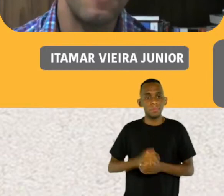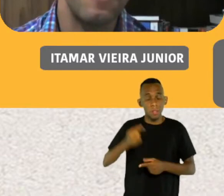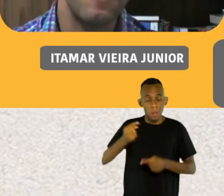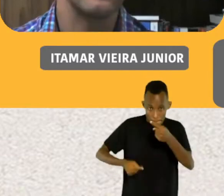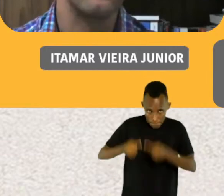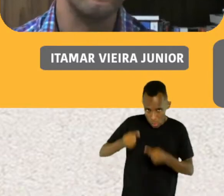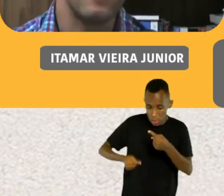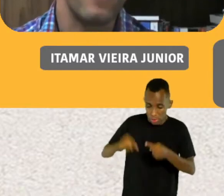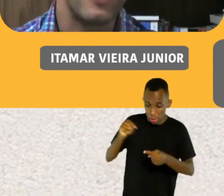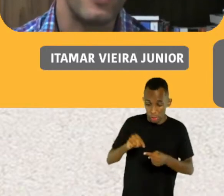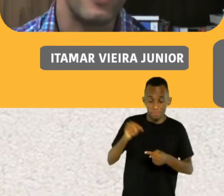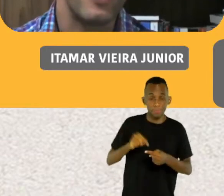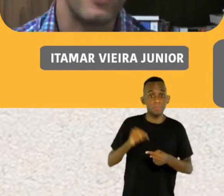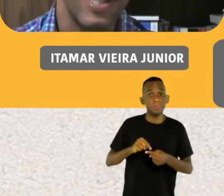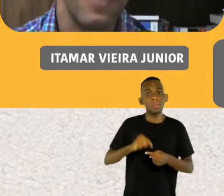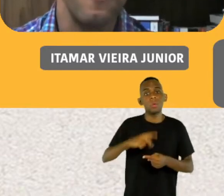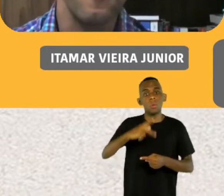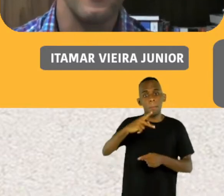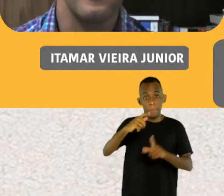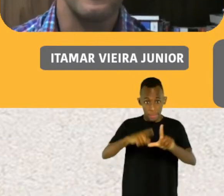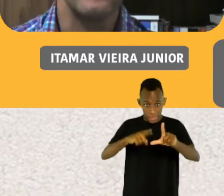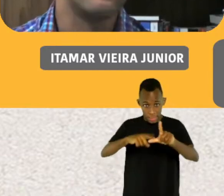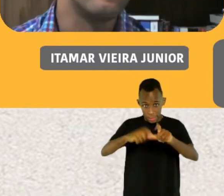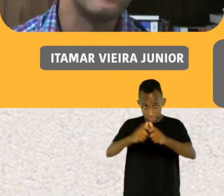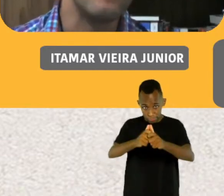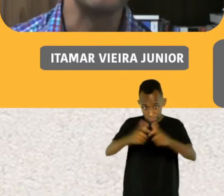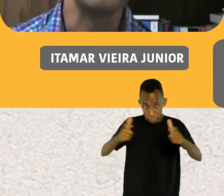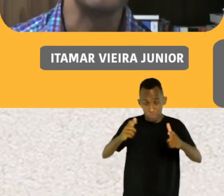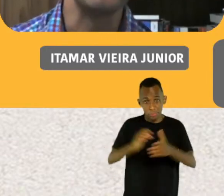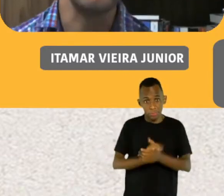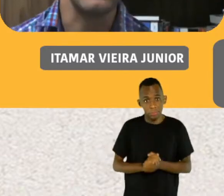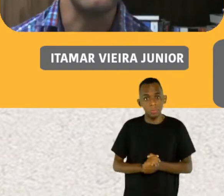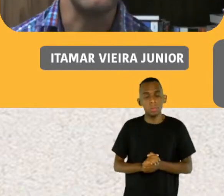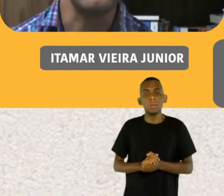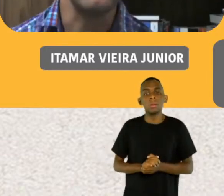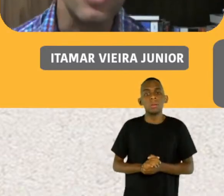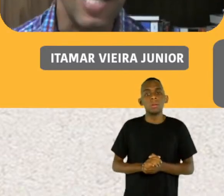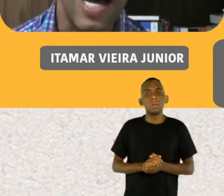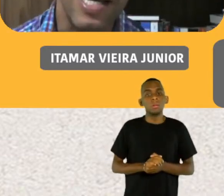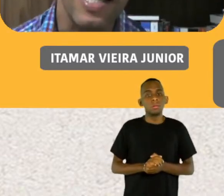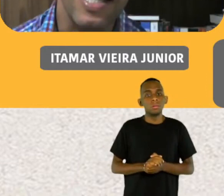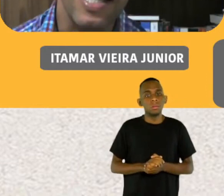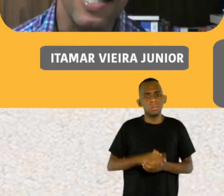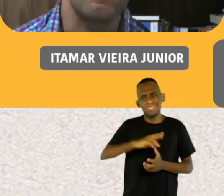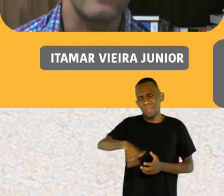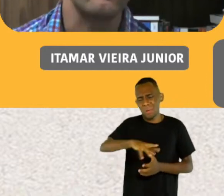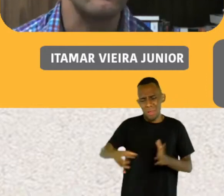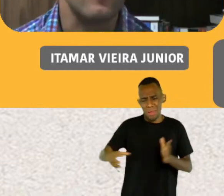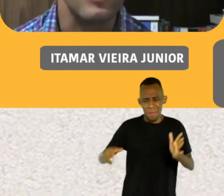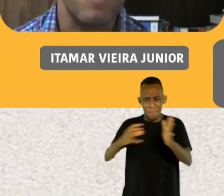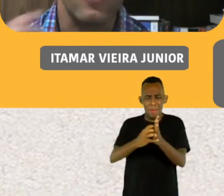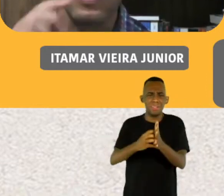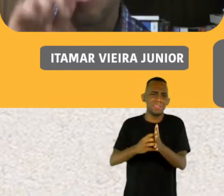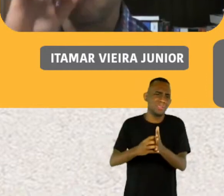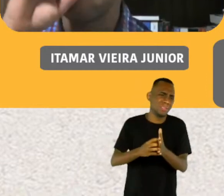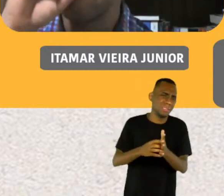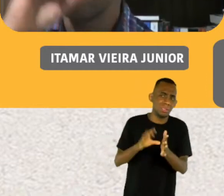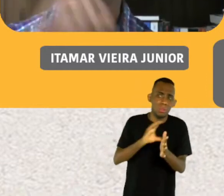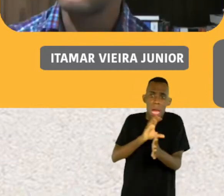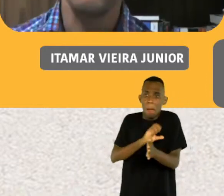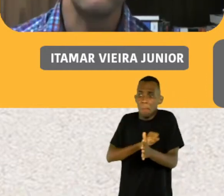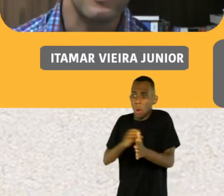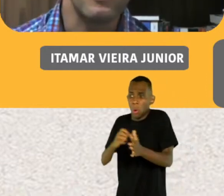fala, a política com P maiúsculo, né? Não estamos falando de política partidária, né? Nem de paixões